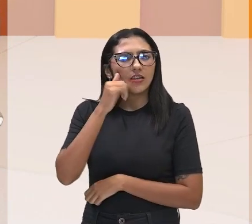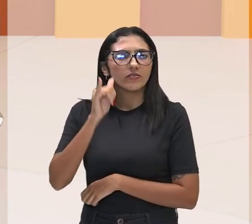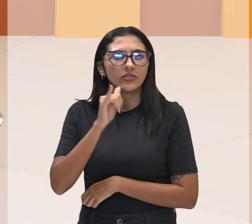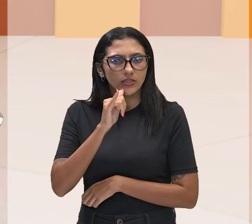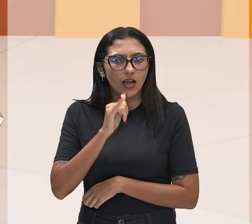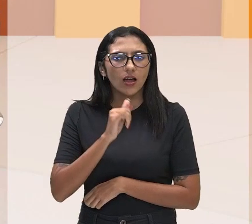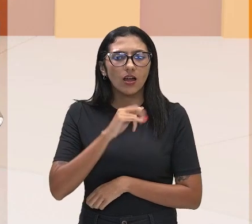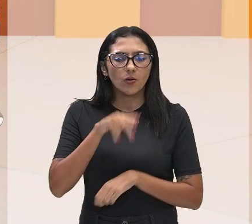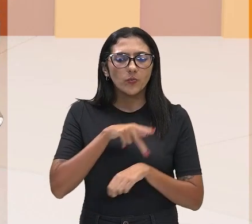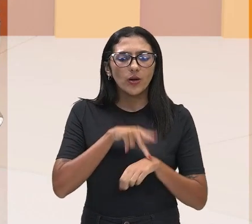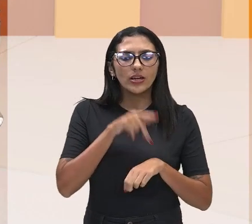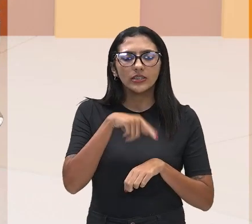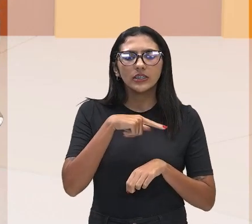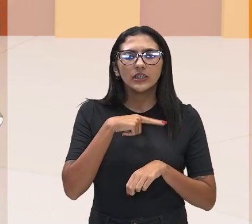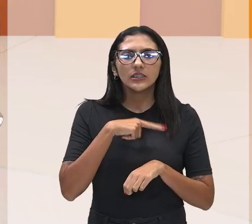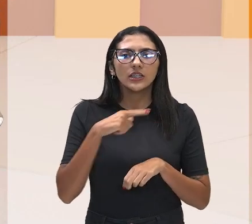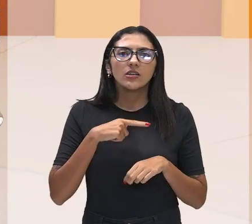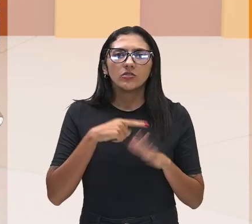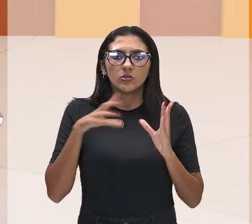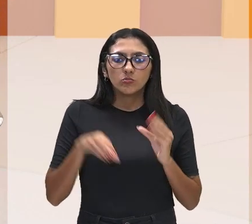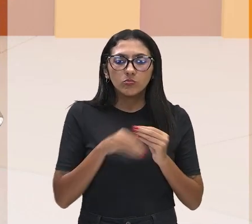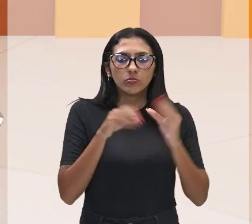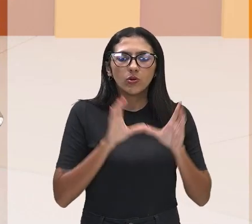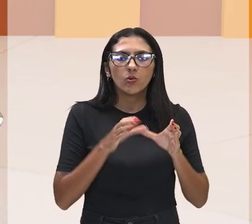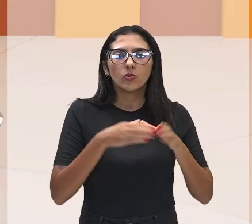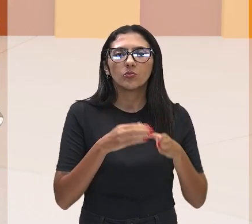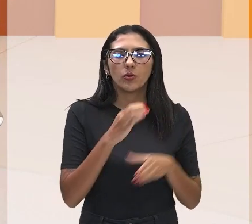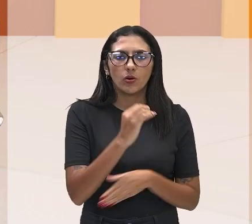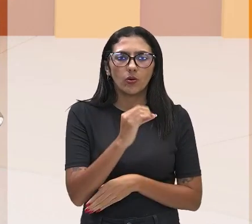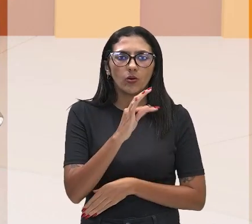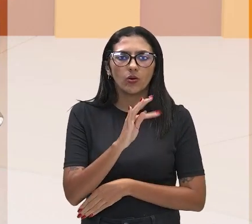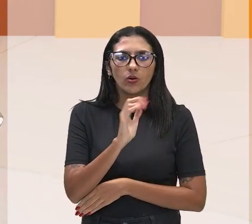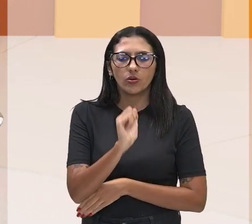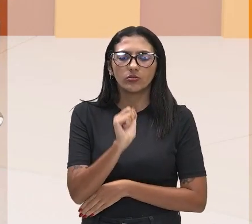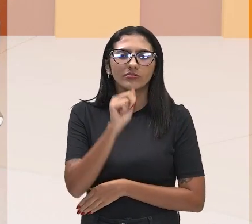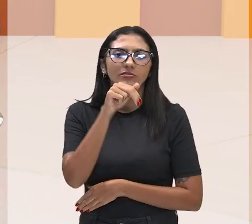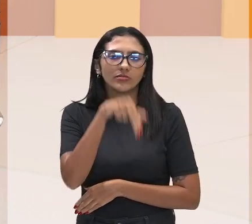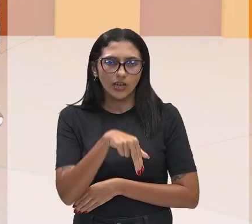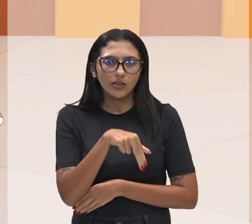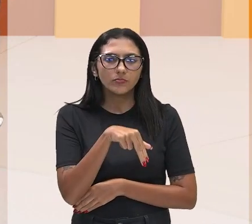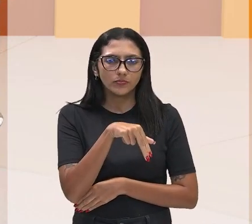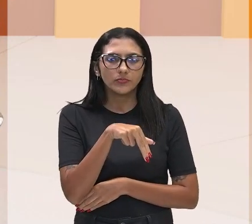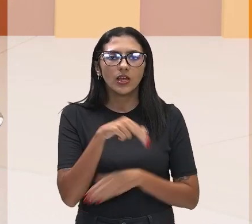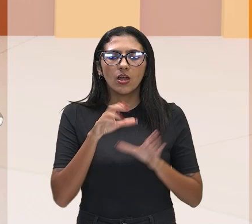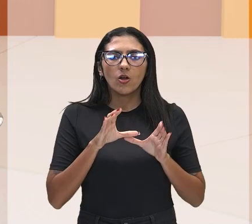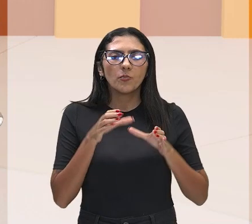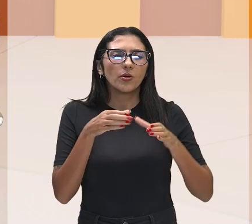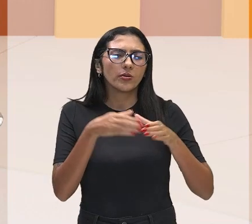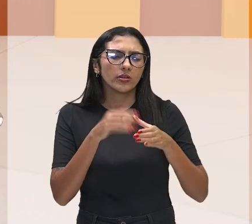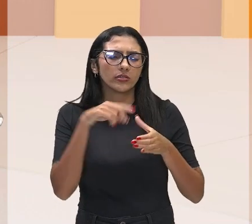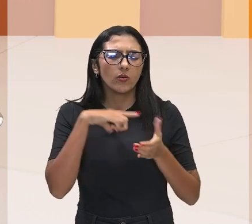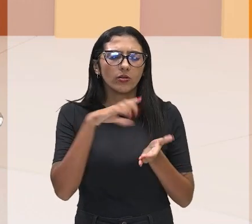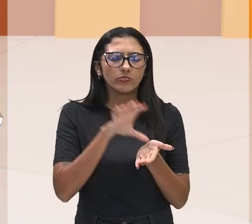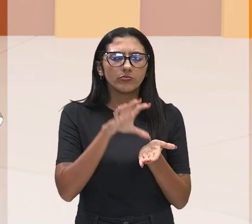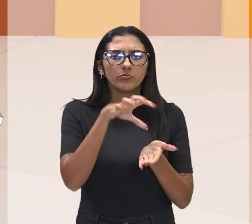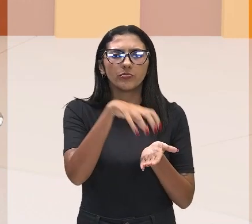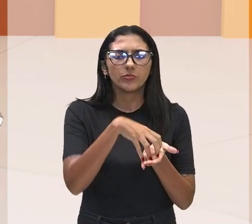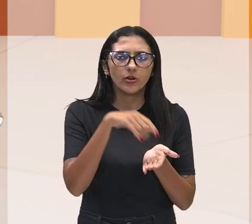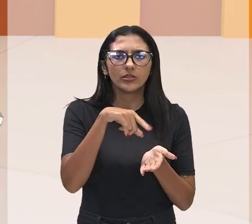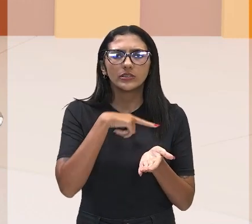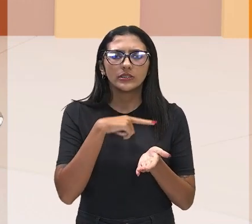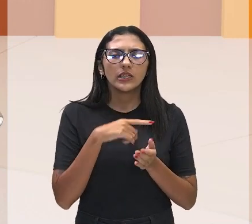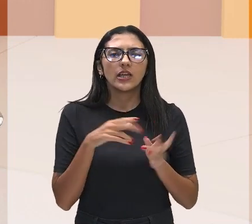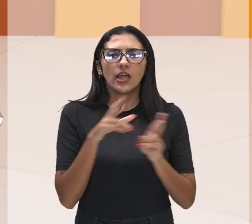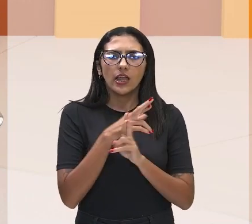ela ingresse na OTAN, tá? Que é a Organização do Tratado do Atlântico Norte, que já pega ali a parte dos